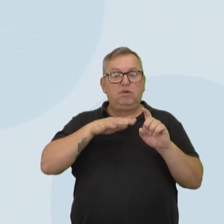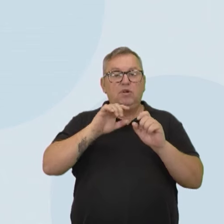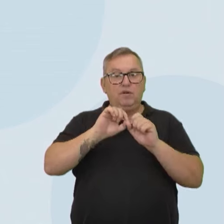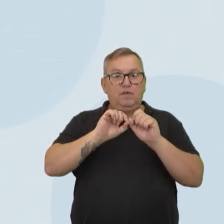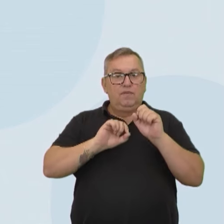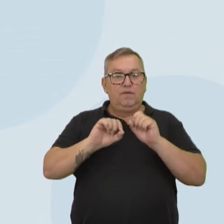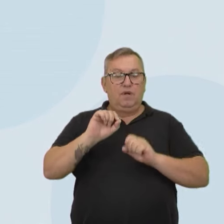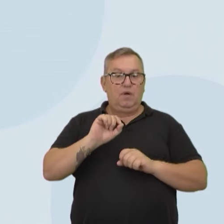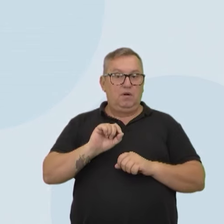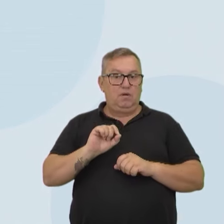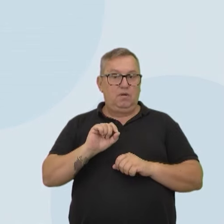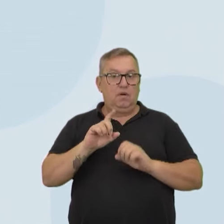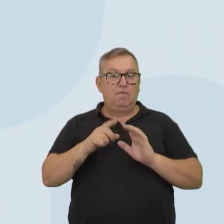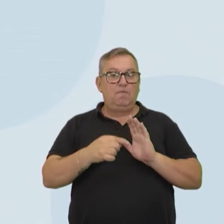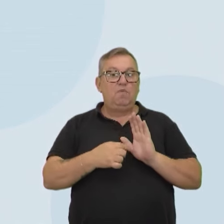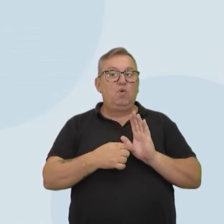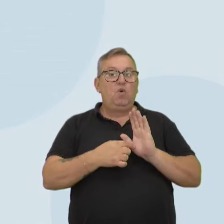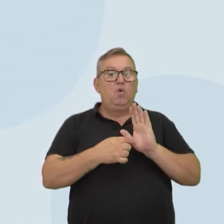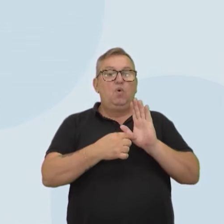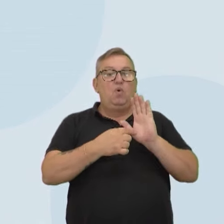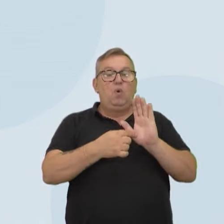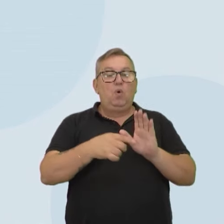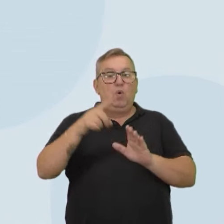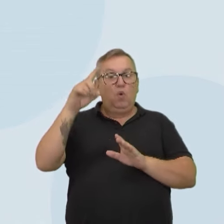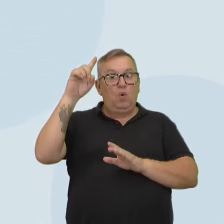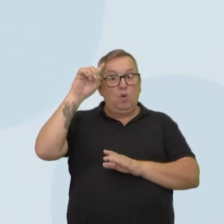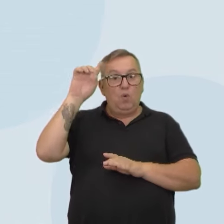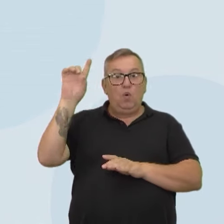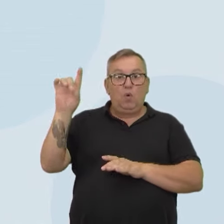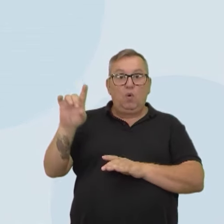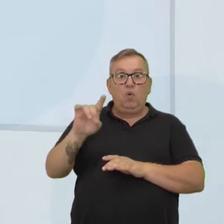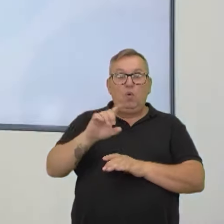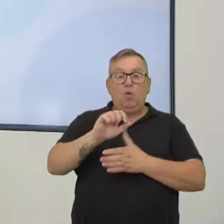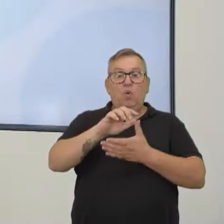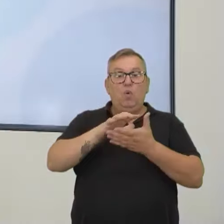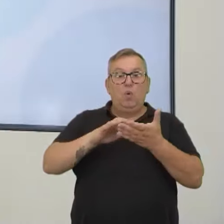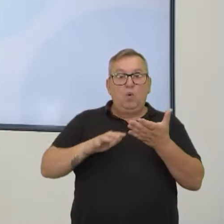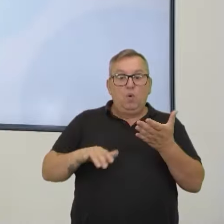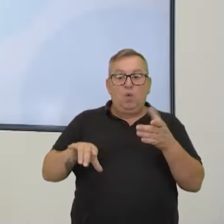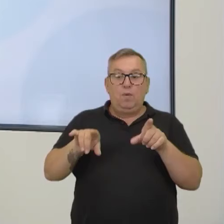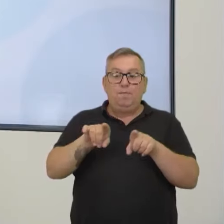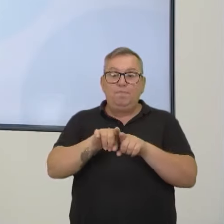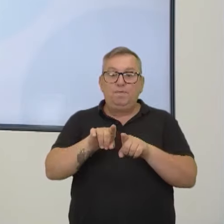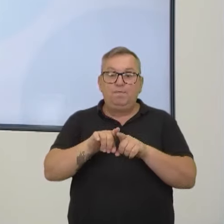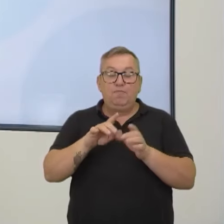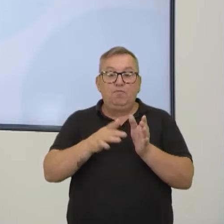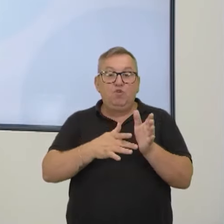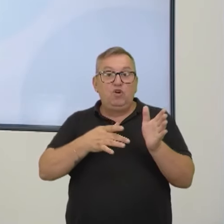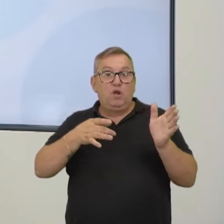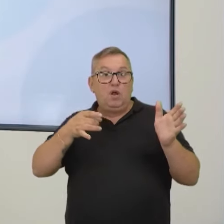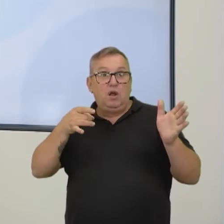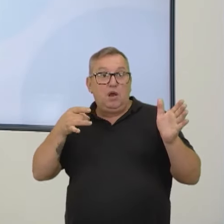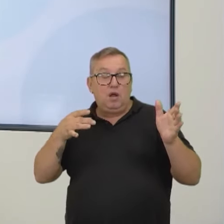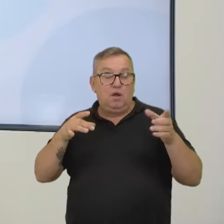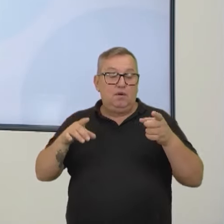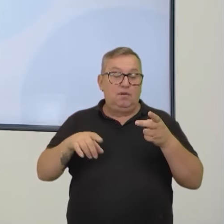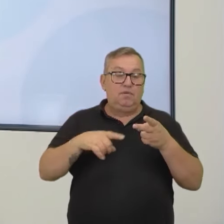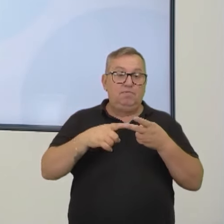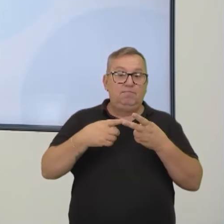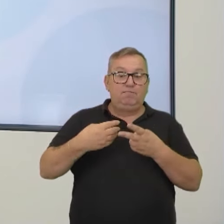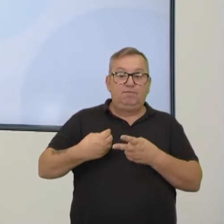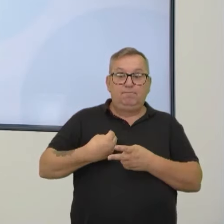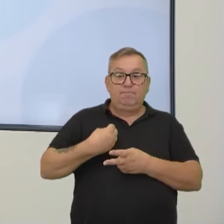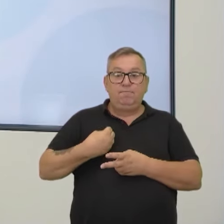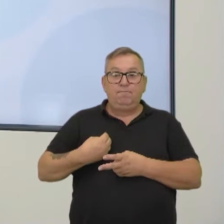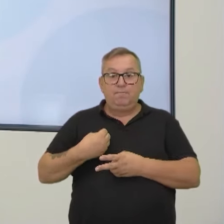uma certa maneira, representando o seu dia a dia, suas atividades de caça, de